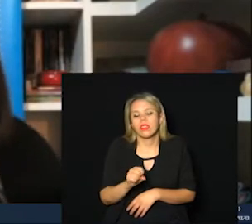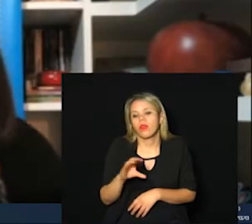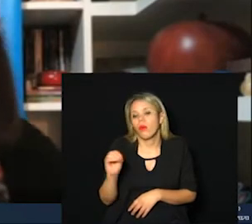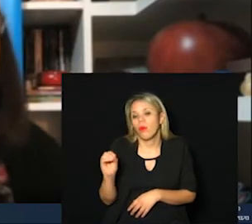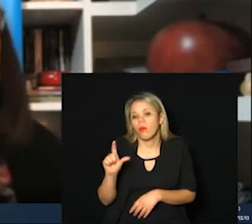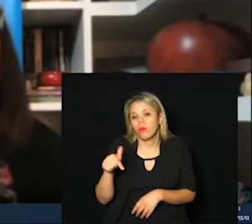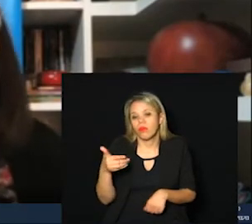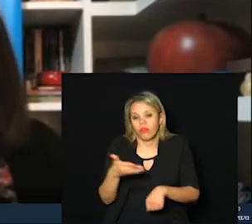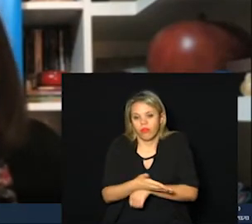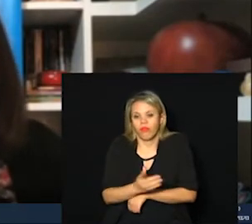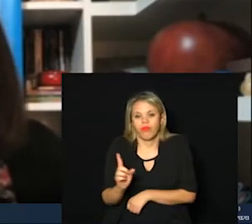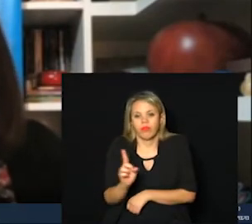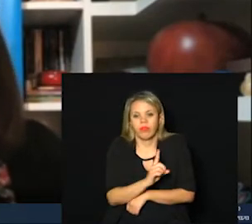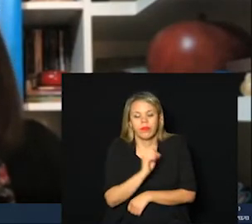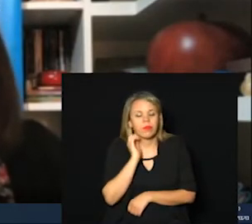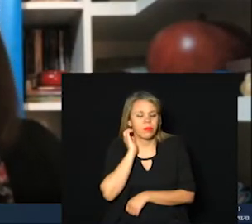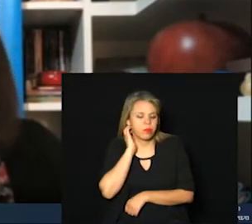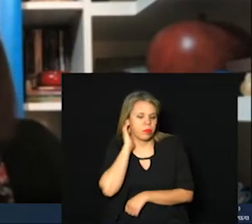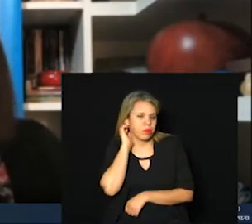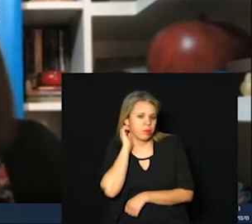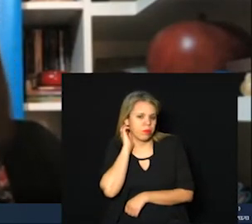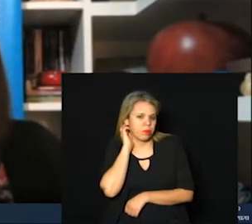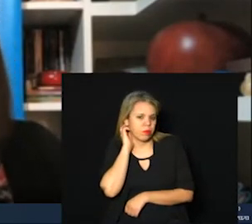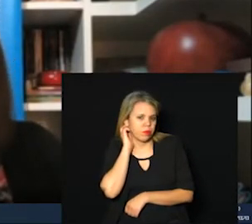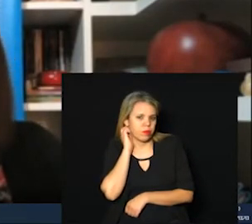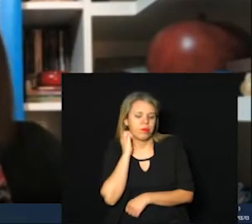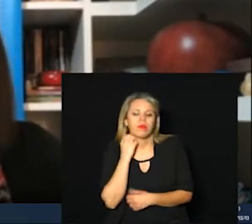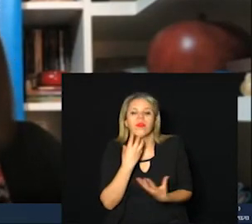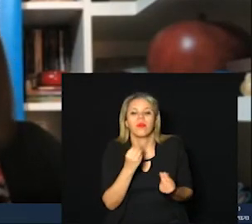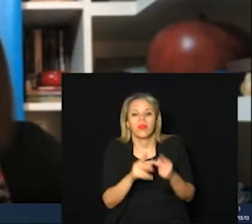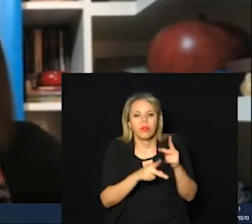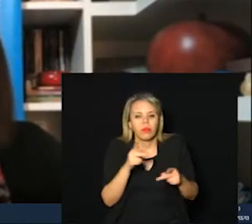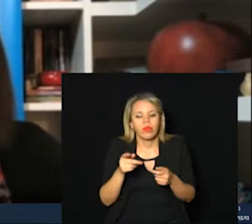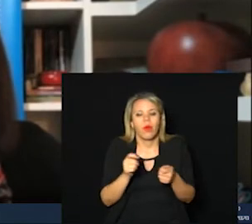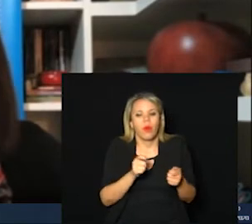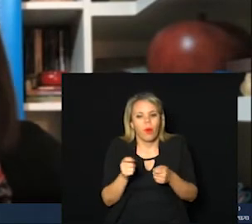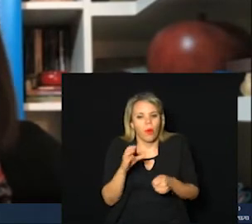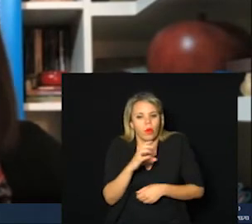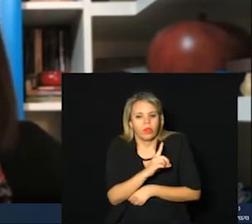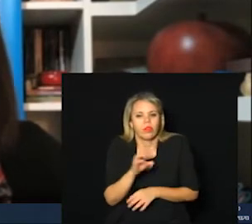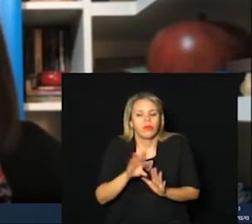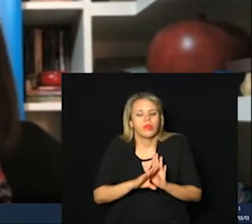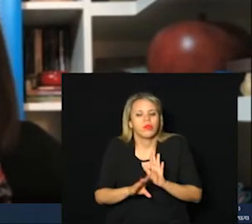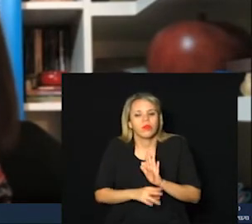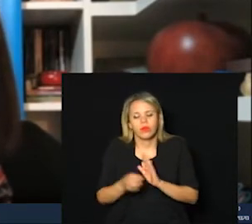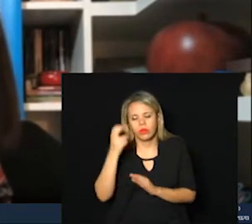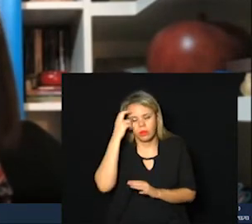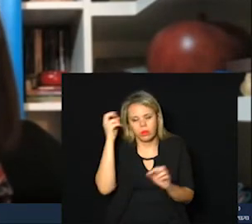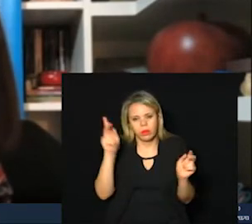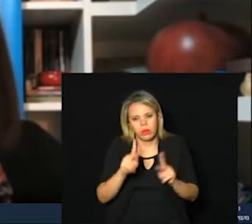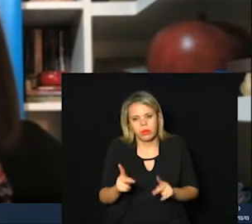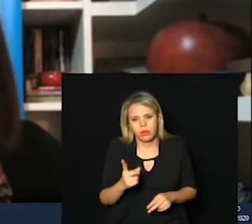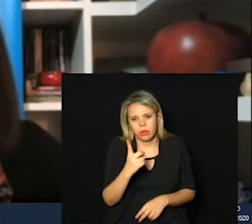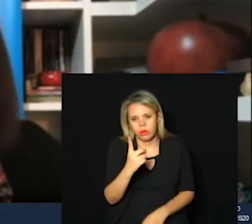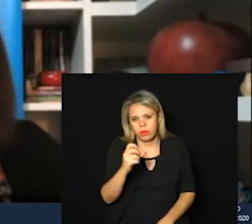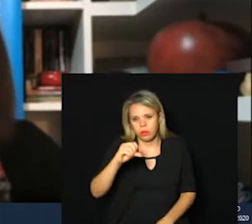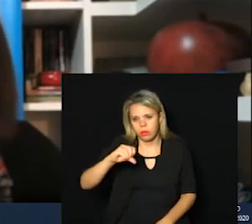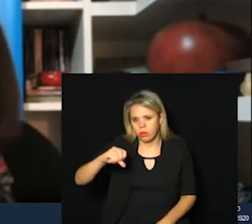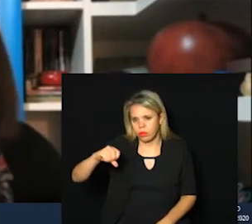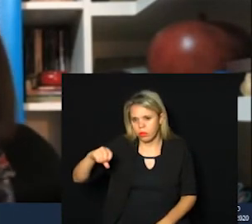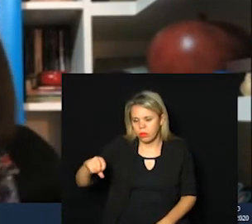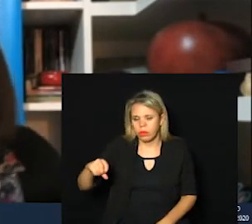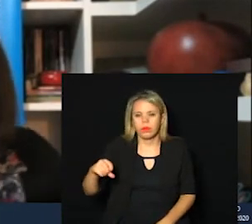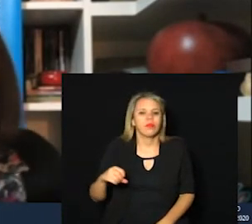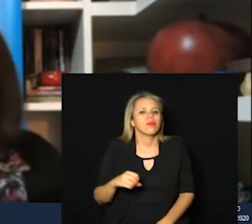Unesco, caiu nas minhas mãos coordenar o programa da Cultura de Paz em 1999,